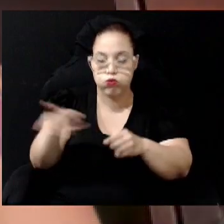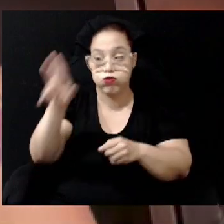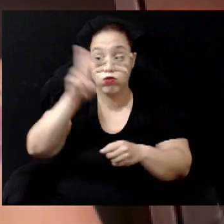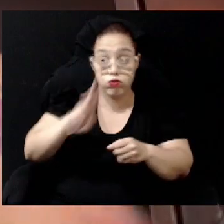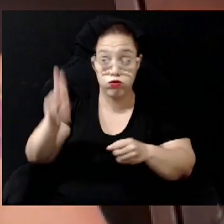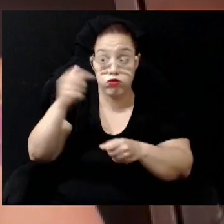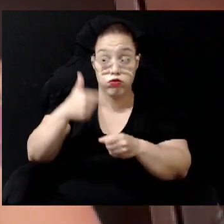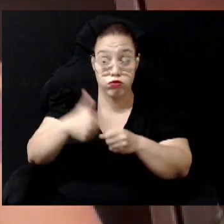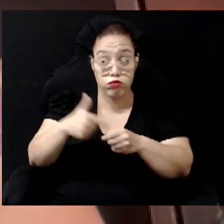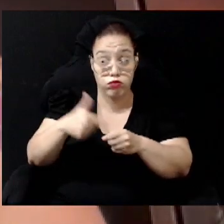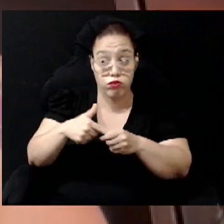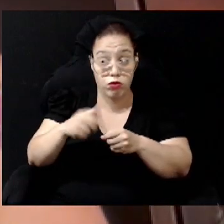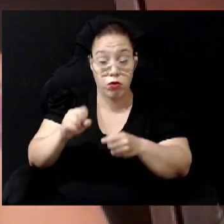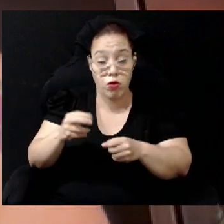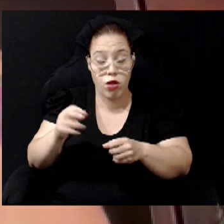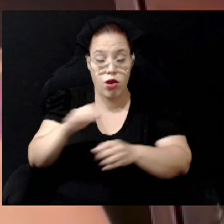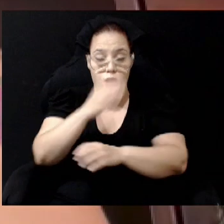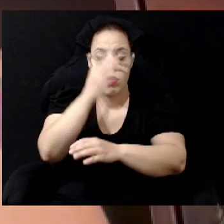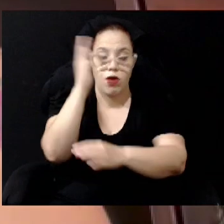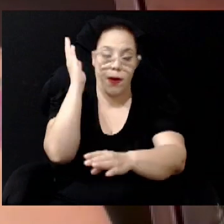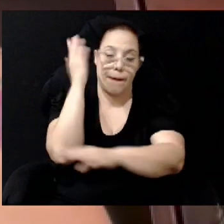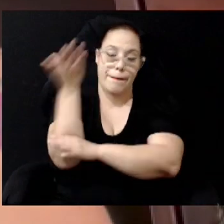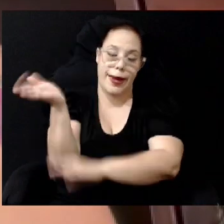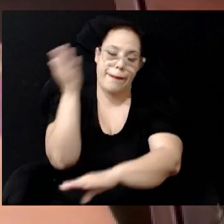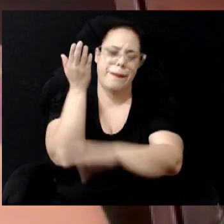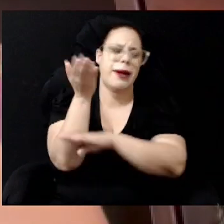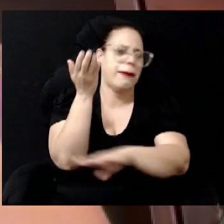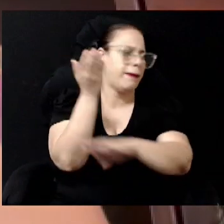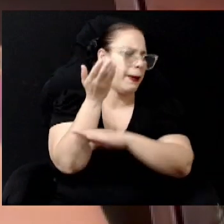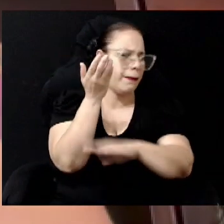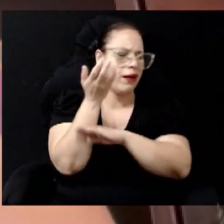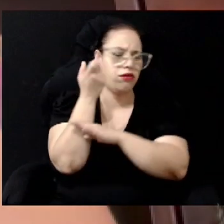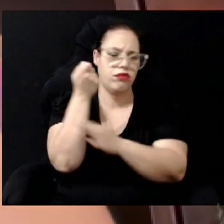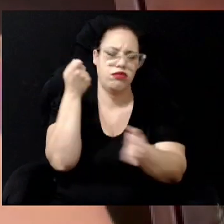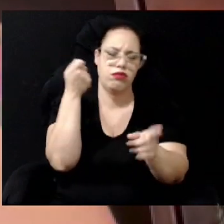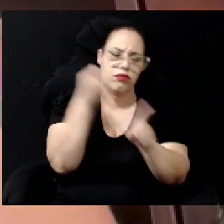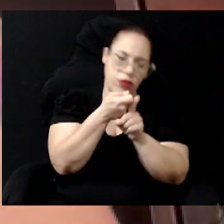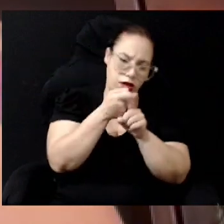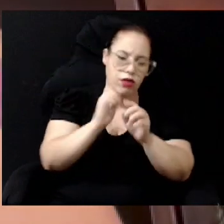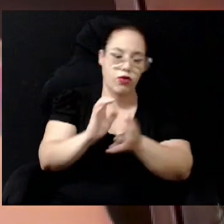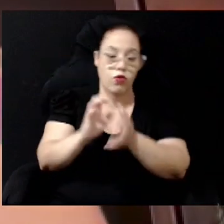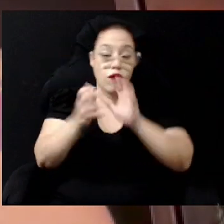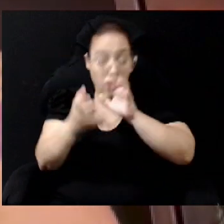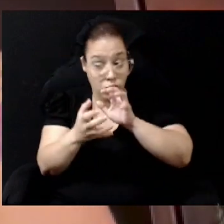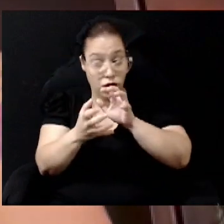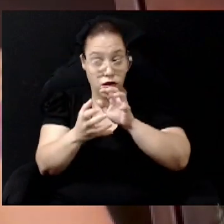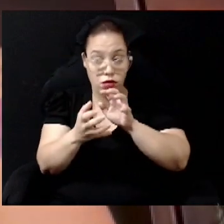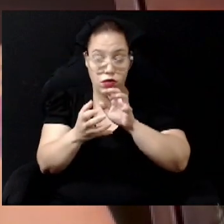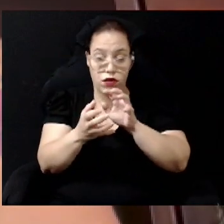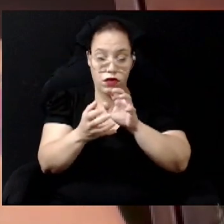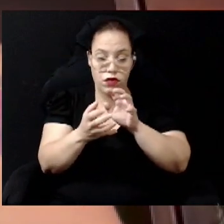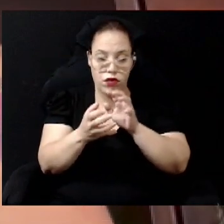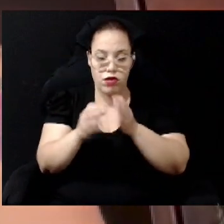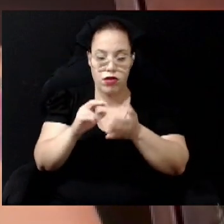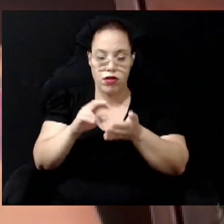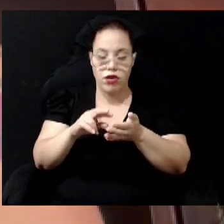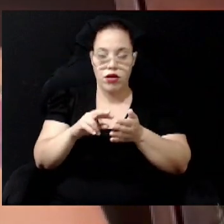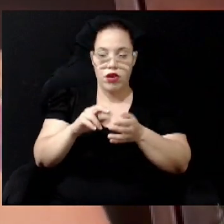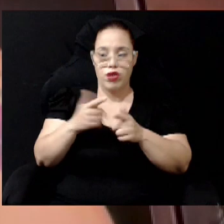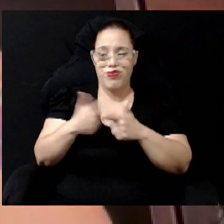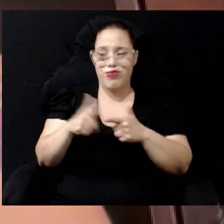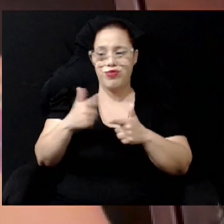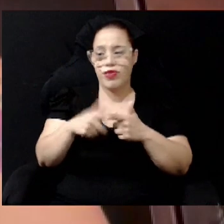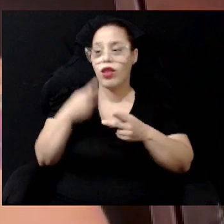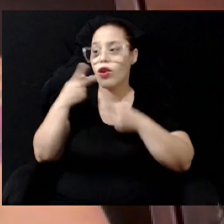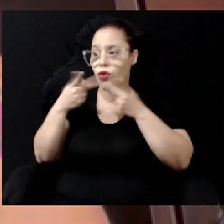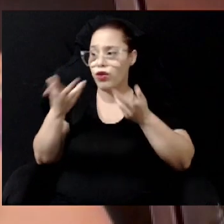ou desmatamento, eles afetam o clima, né? E como consequência é isso tudo que eu falei que a gente